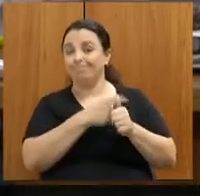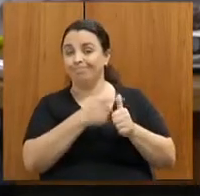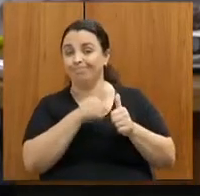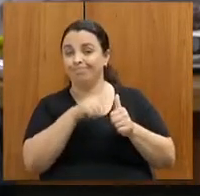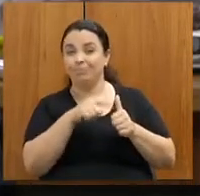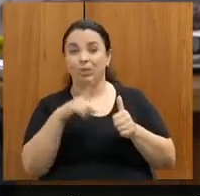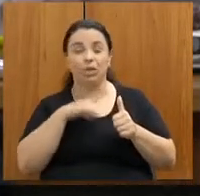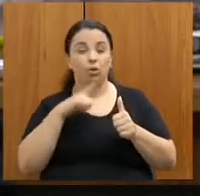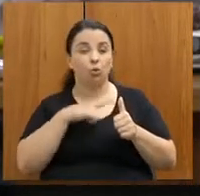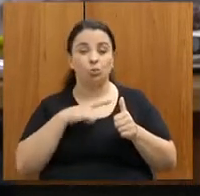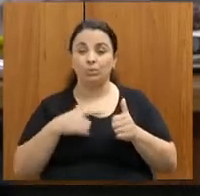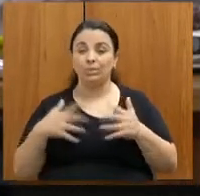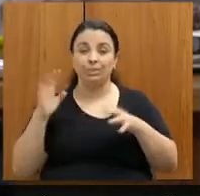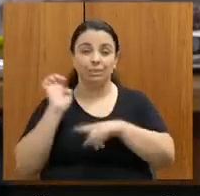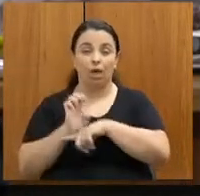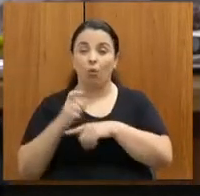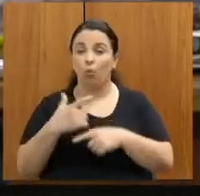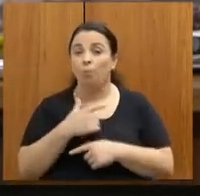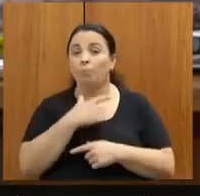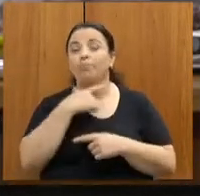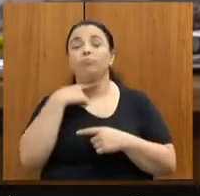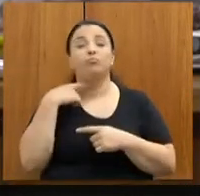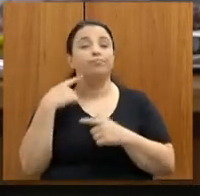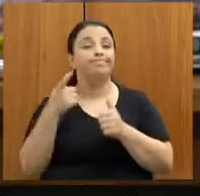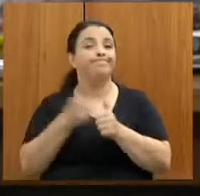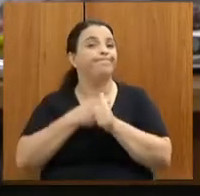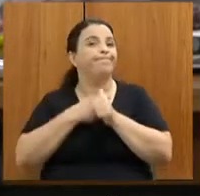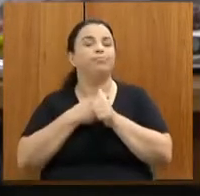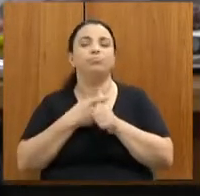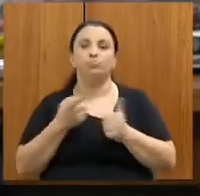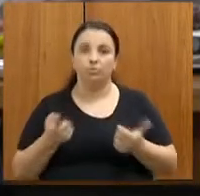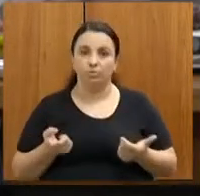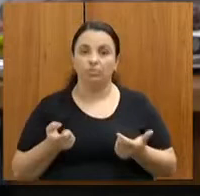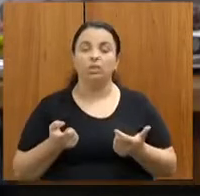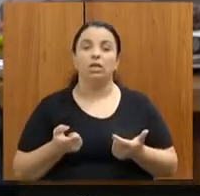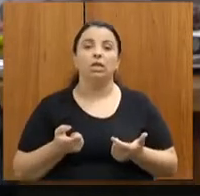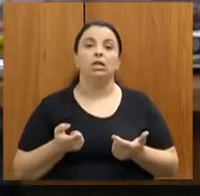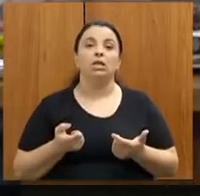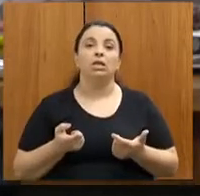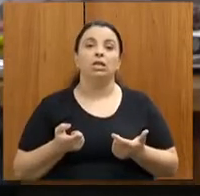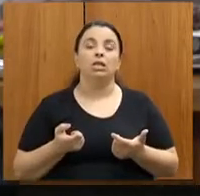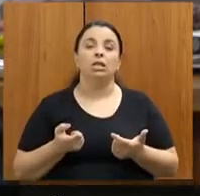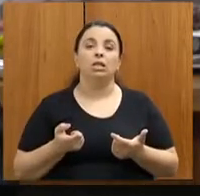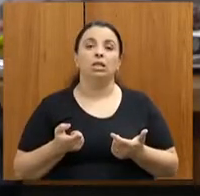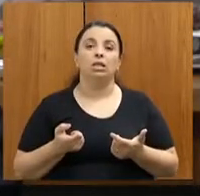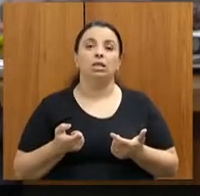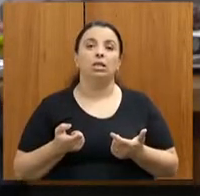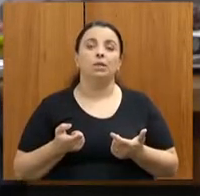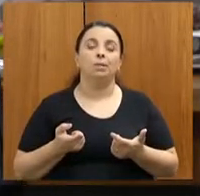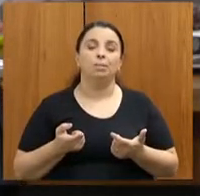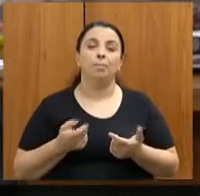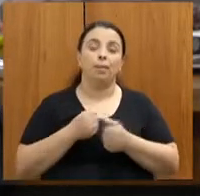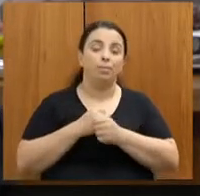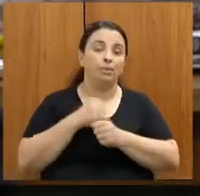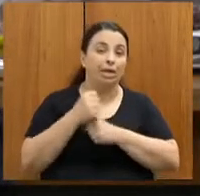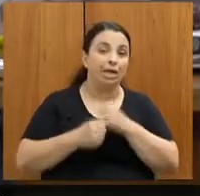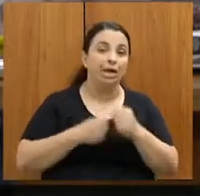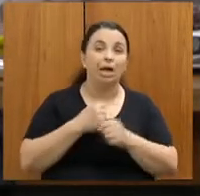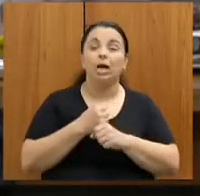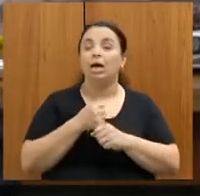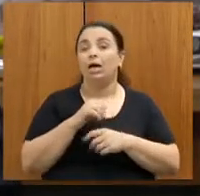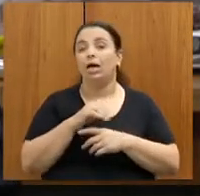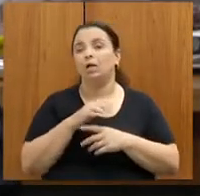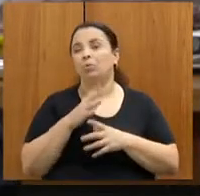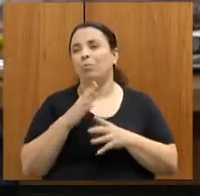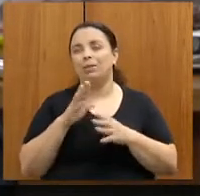hoje esse serviço de 8,5 bilhões anual aproximadamente que a e os 30 bilhões já